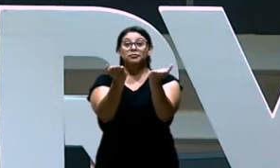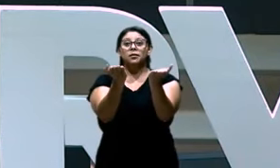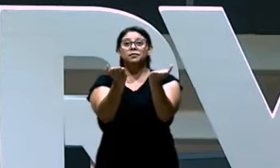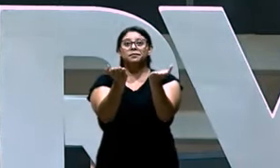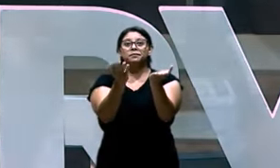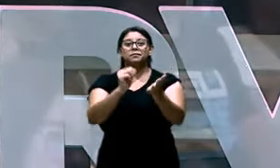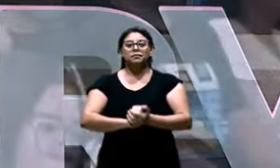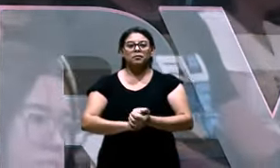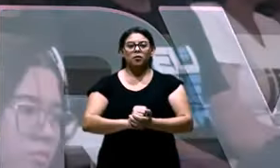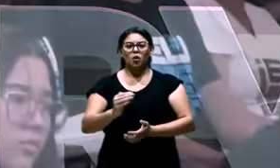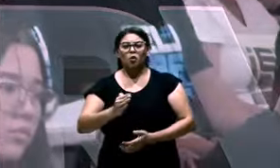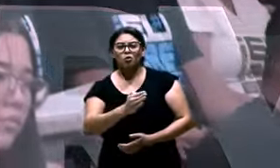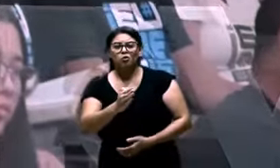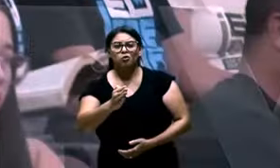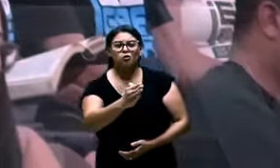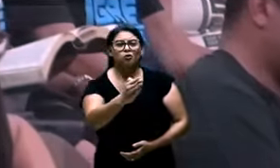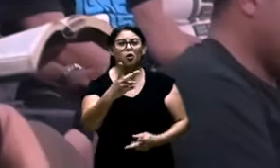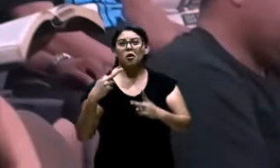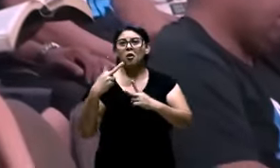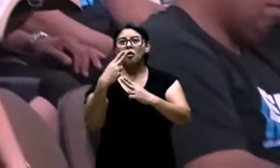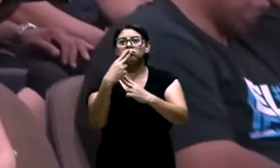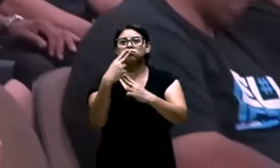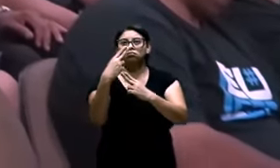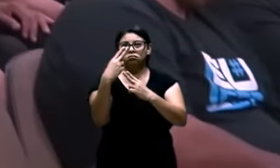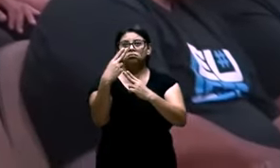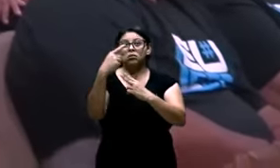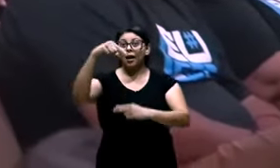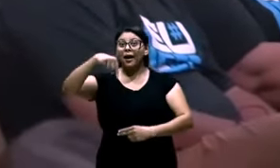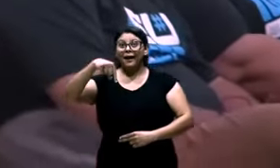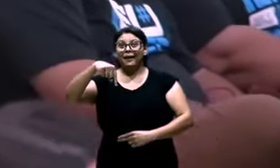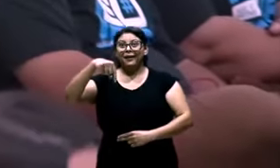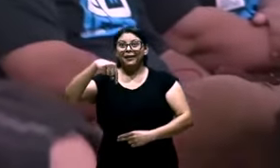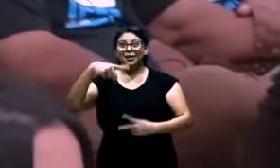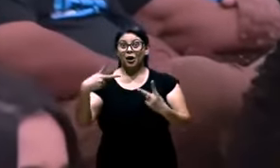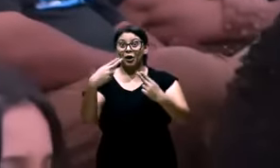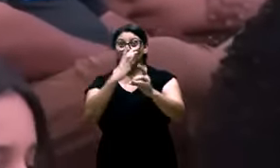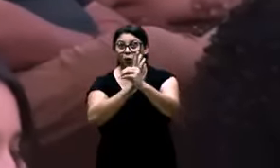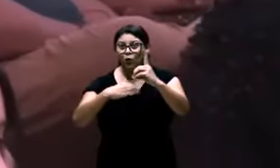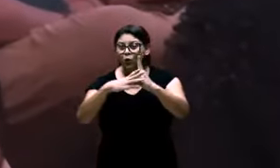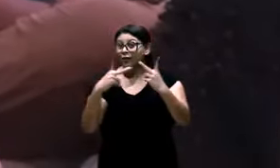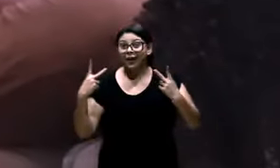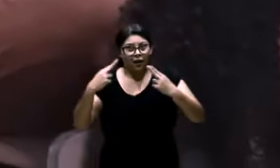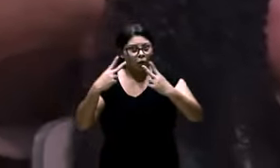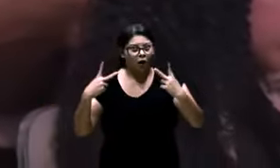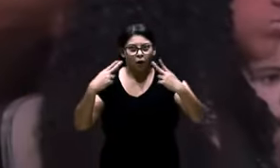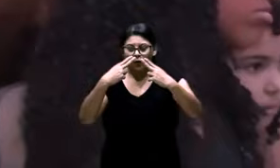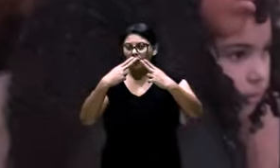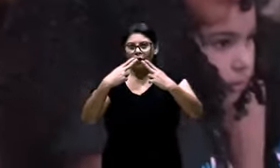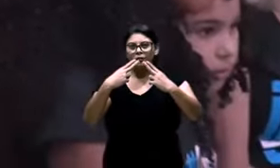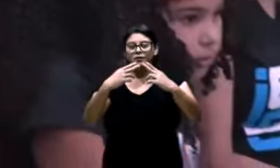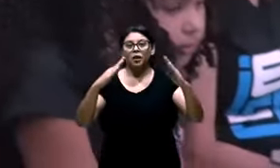da rua, os mesmos hinos da harpa, a mesma palavra inicial, os mesmos louvores. Levanta